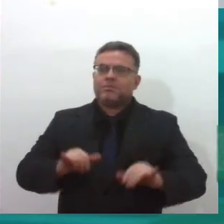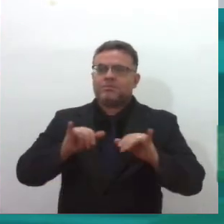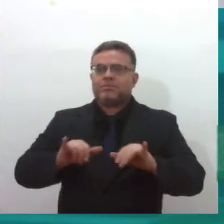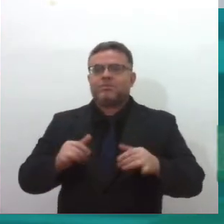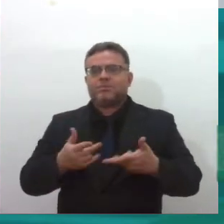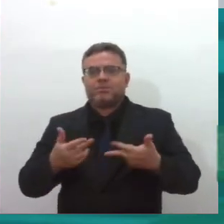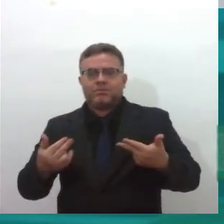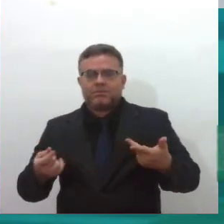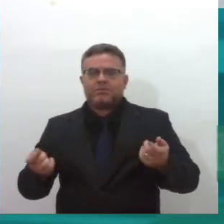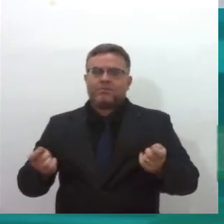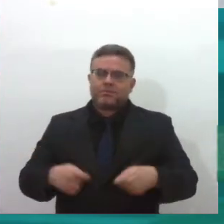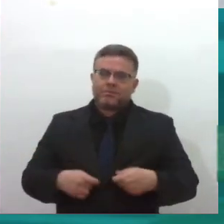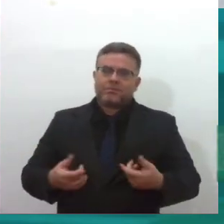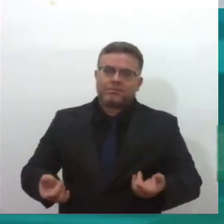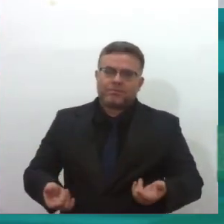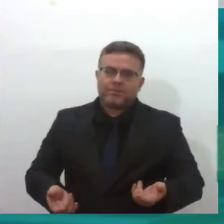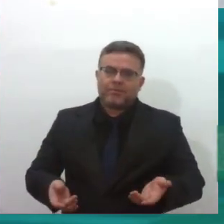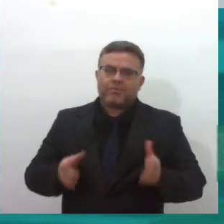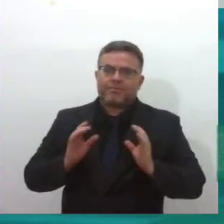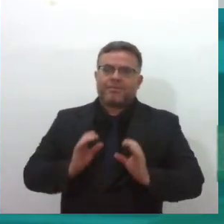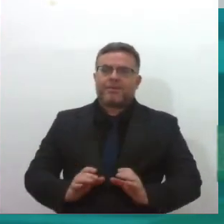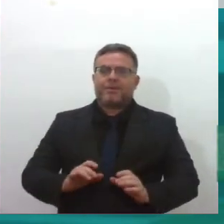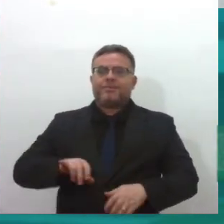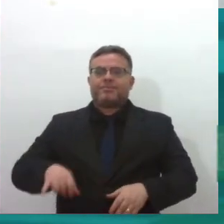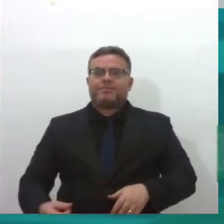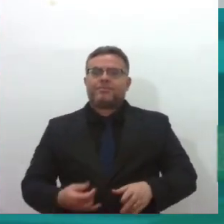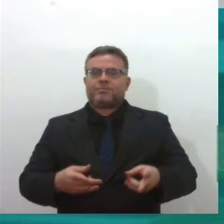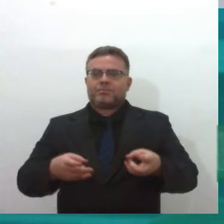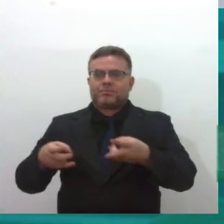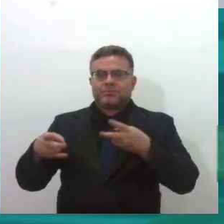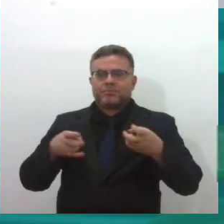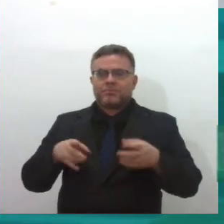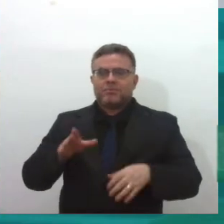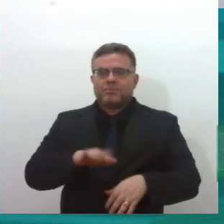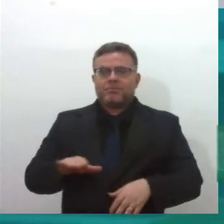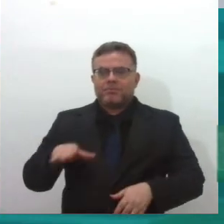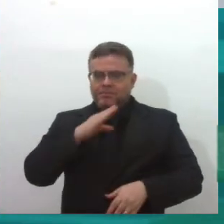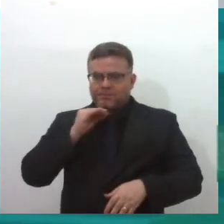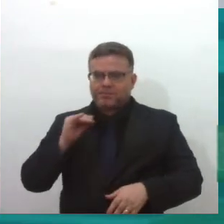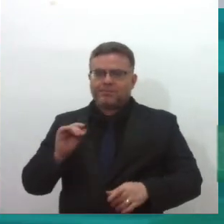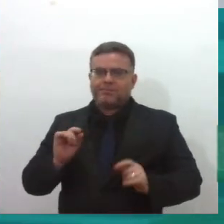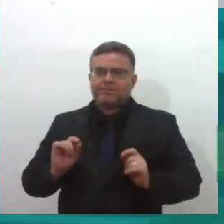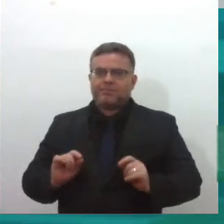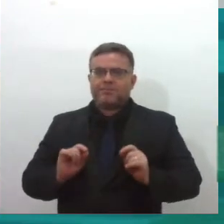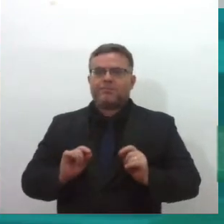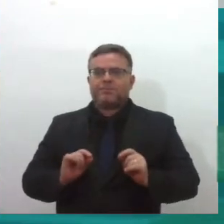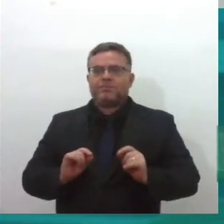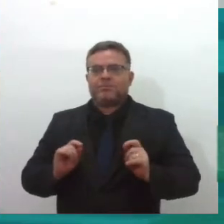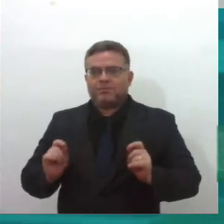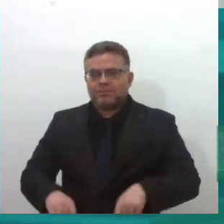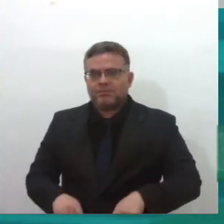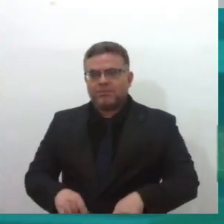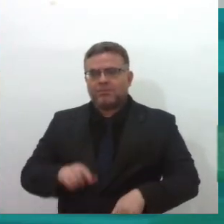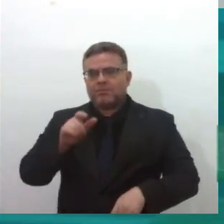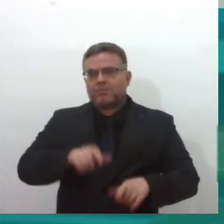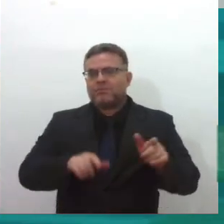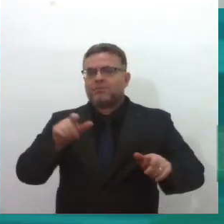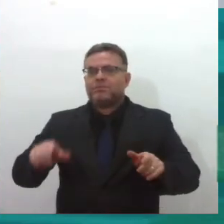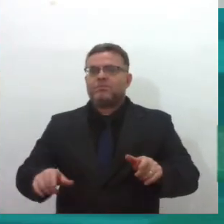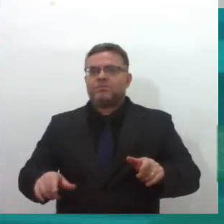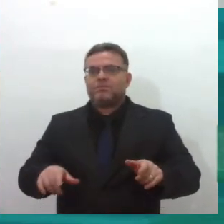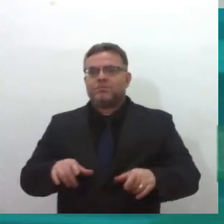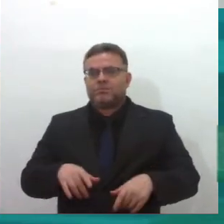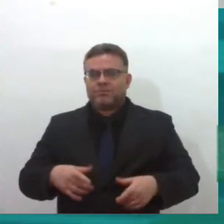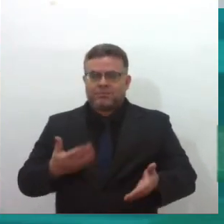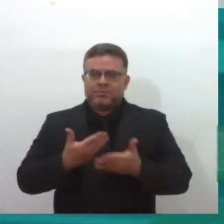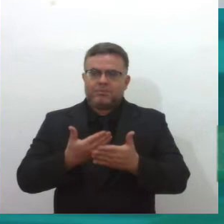ou praticando condutas de exploração ou abuso sexual com criança e adolescente são pessoas que portadoras desse